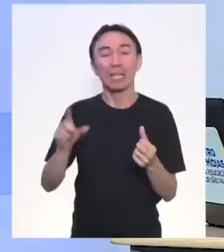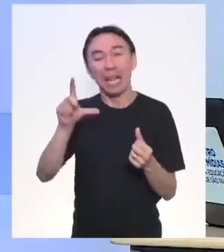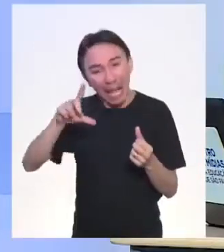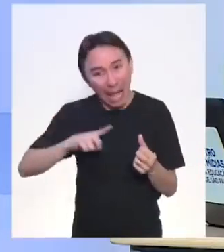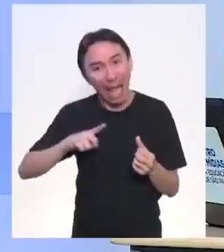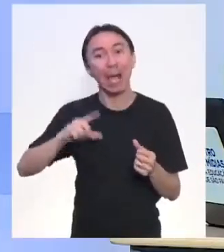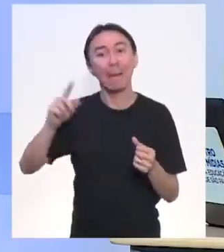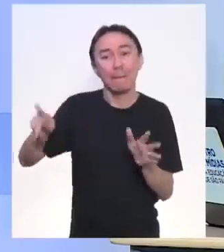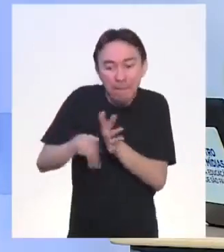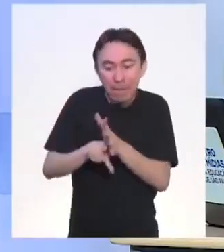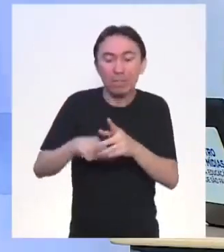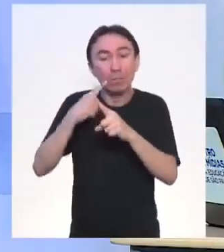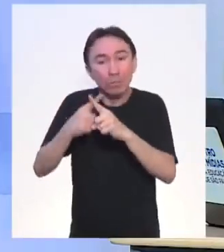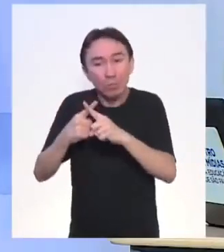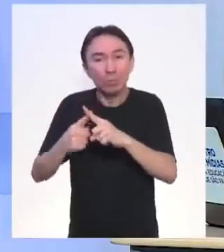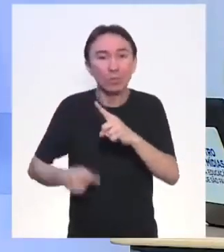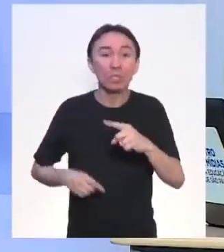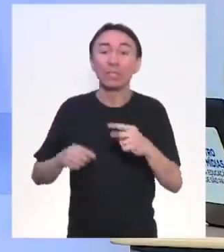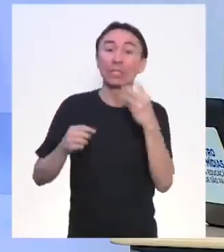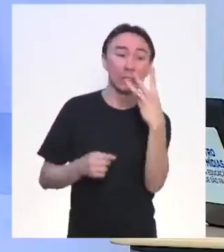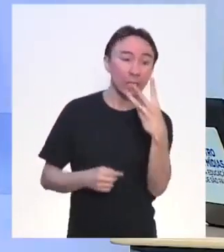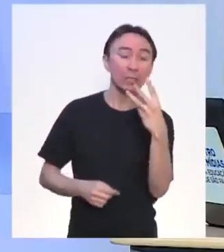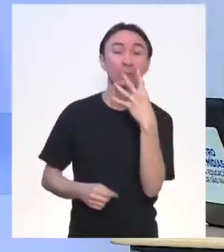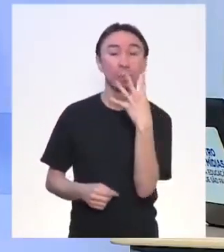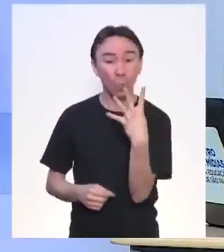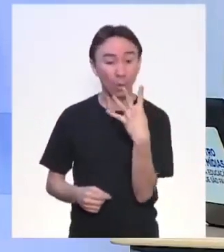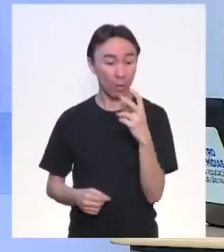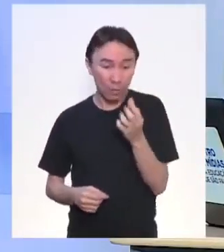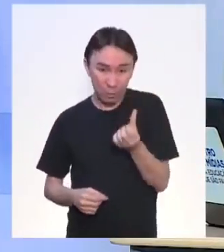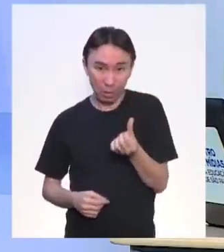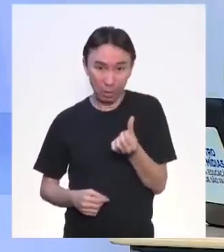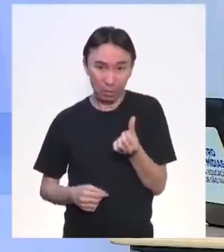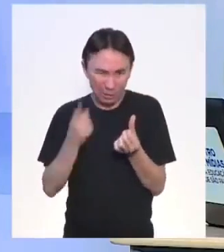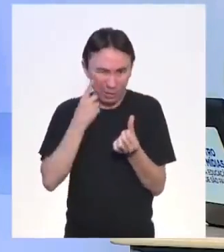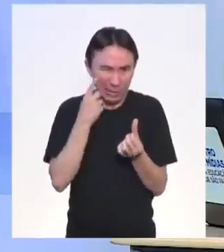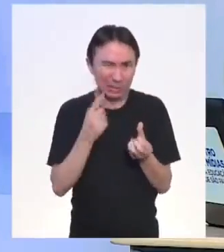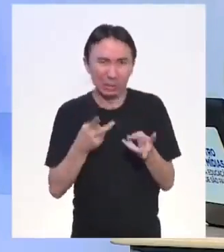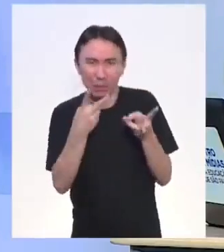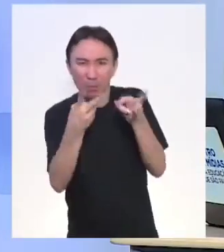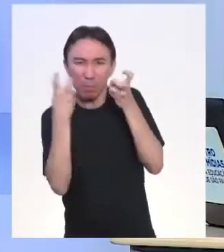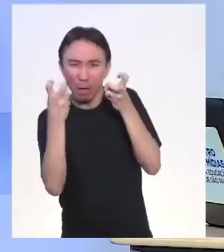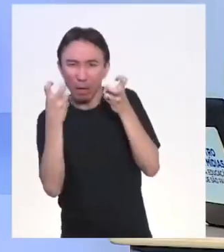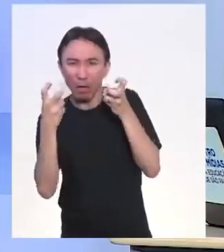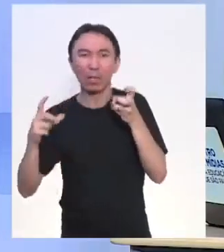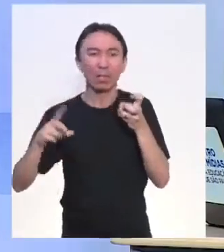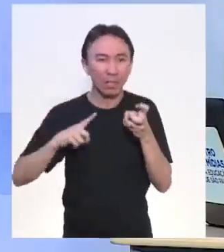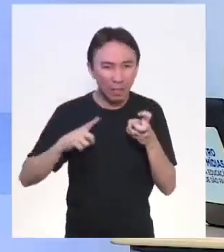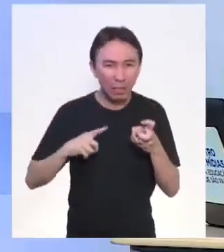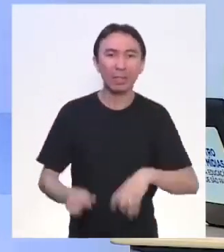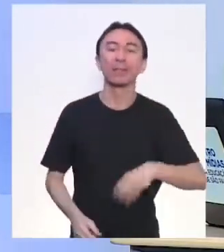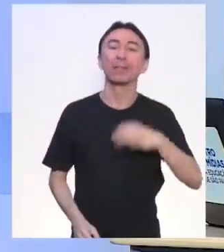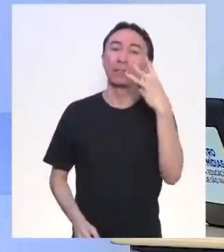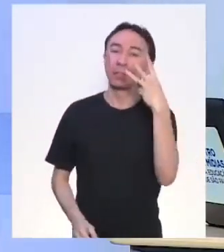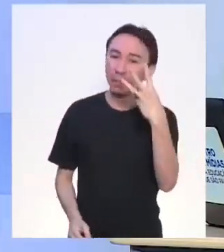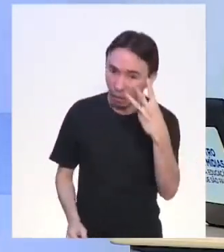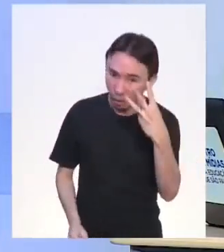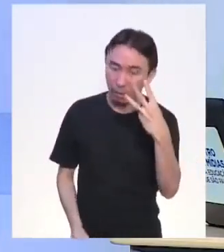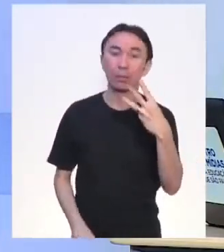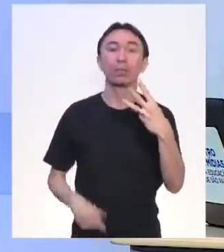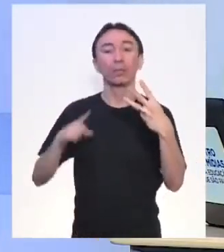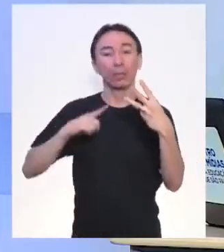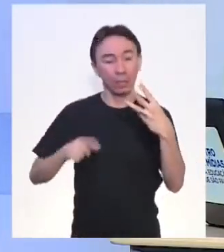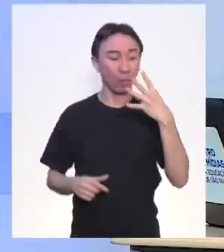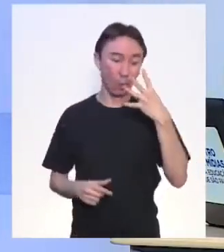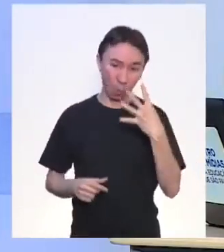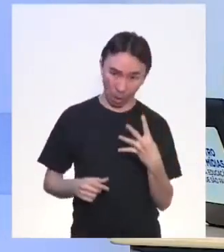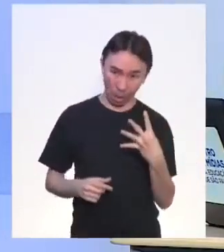ou do 6. Eu quero saber se vocês conseguem observar esse múltiplo que está ao mesmo tempo na linha do 3,